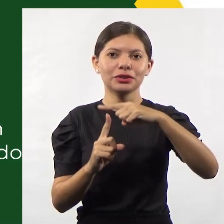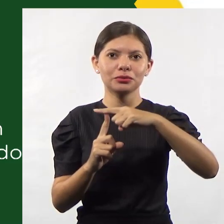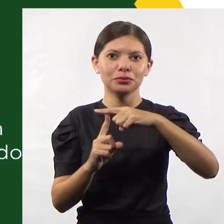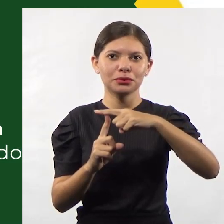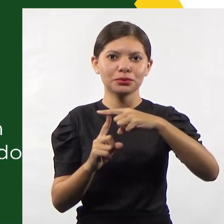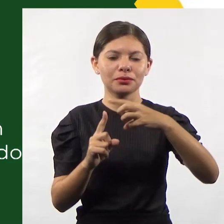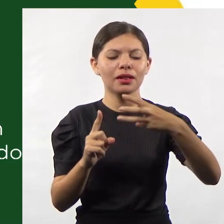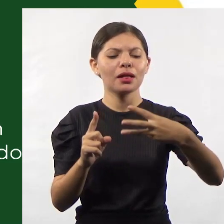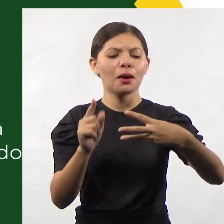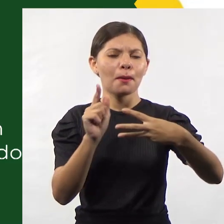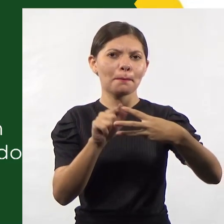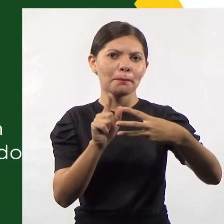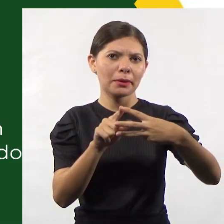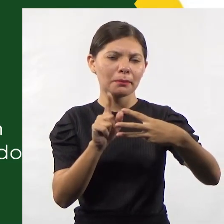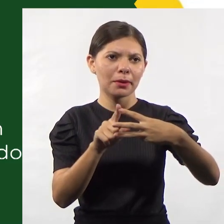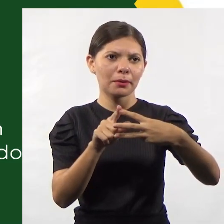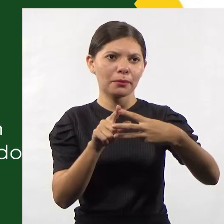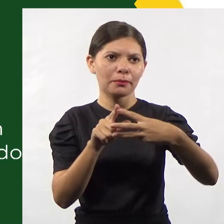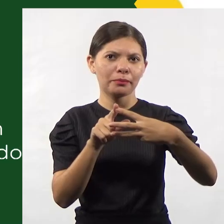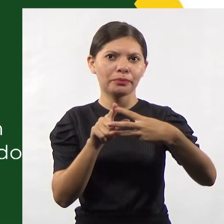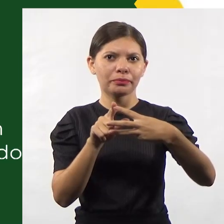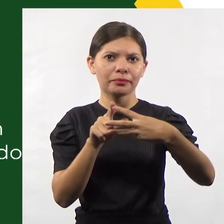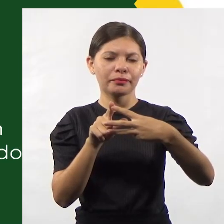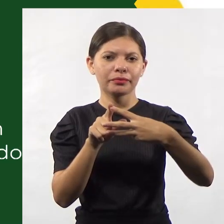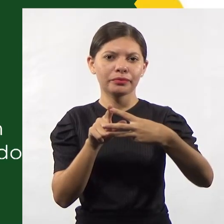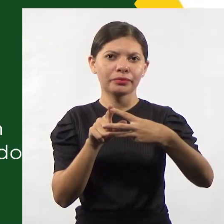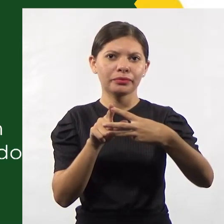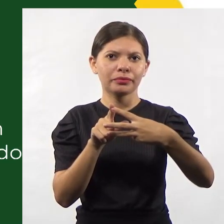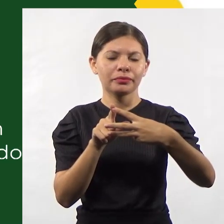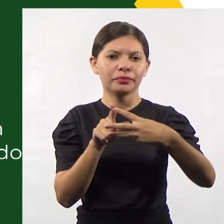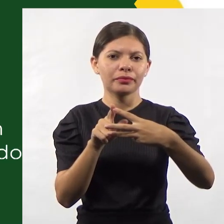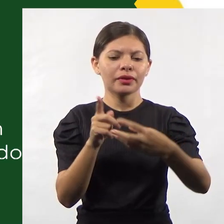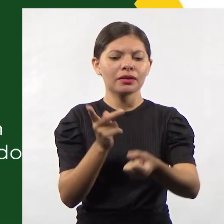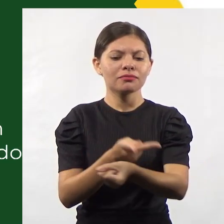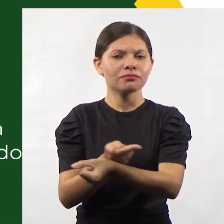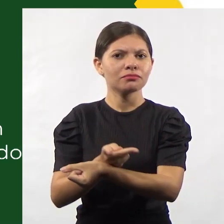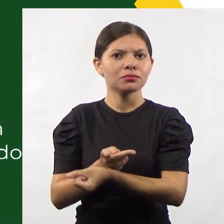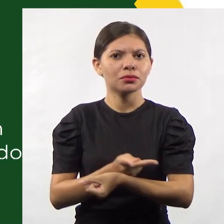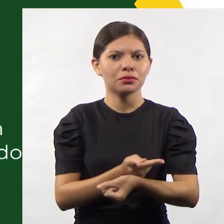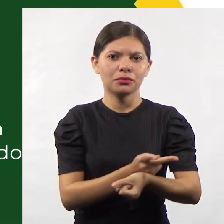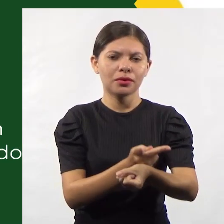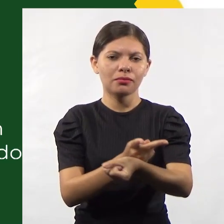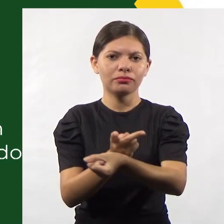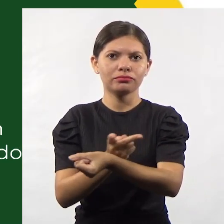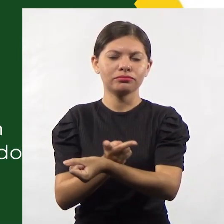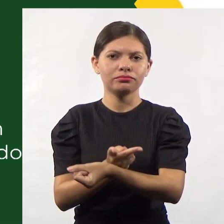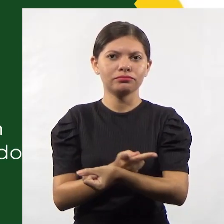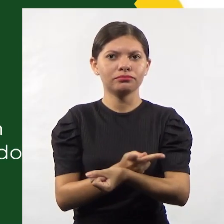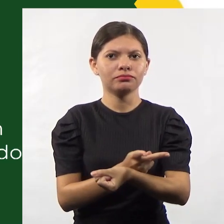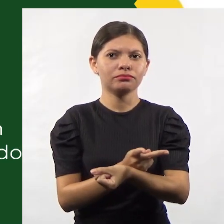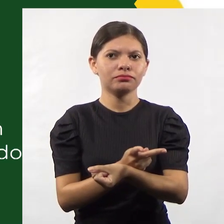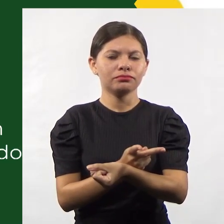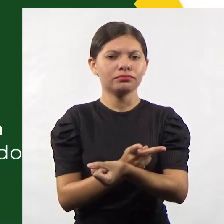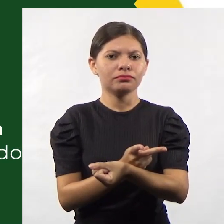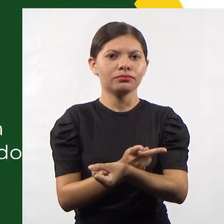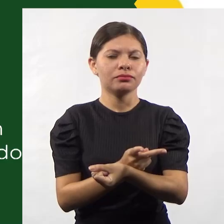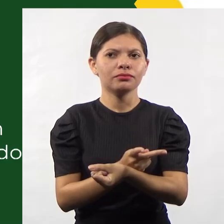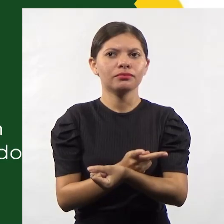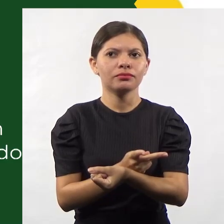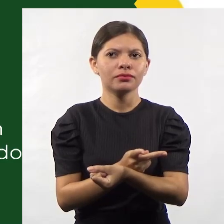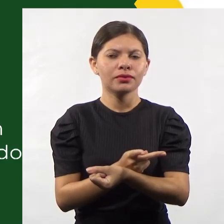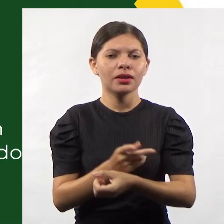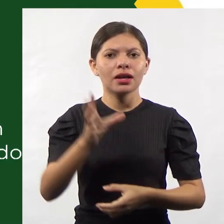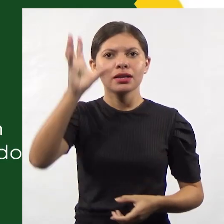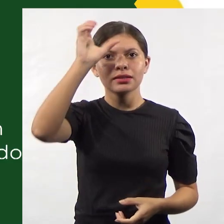A pesquisa exploratória, ela visa proporcionar maior familiaridade com o problema,